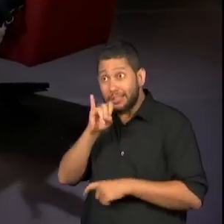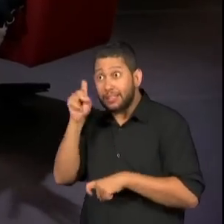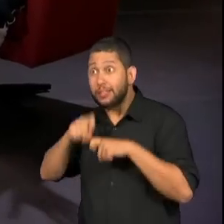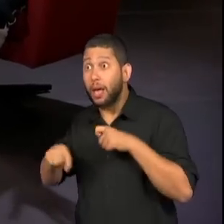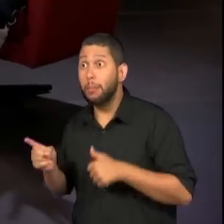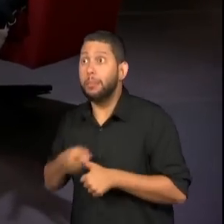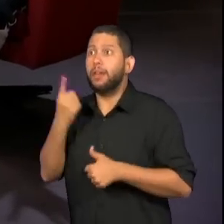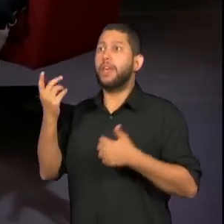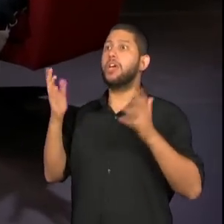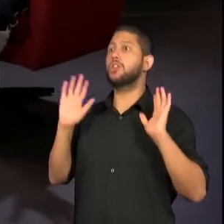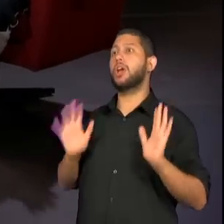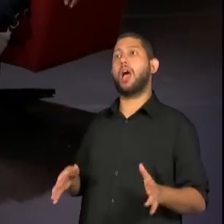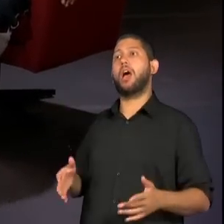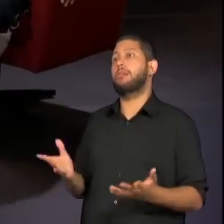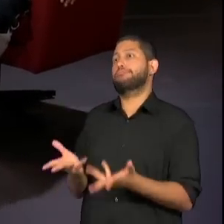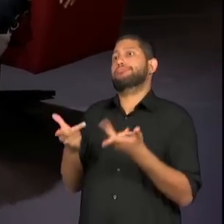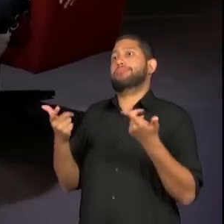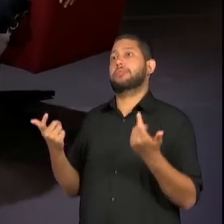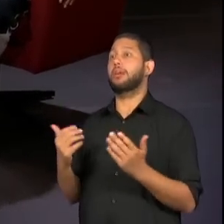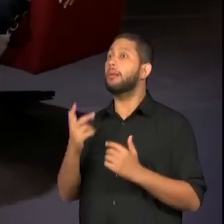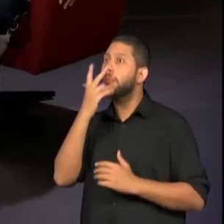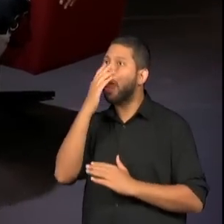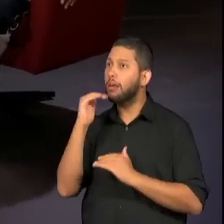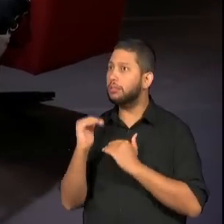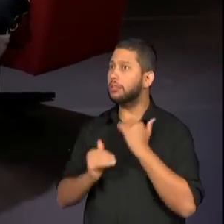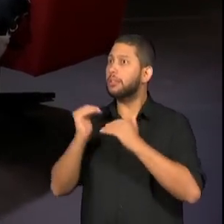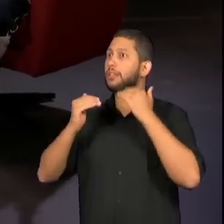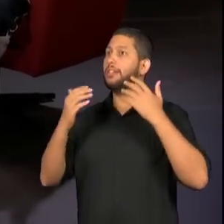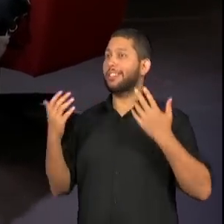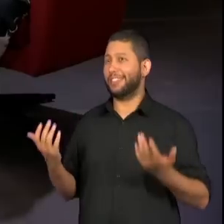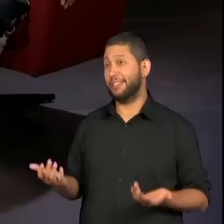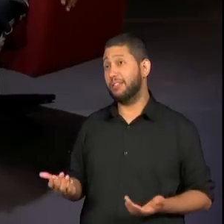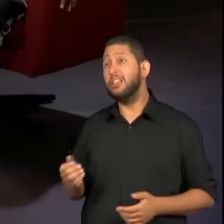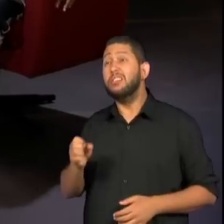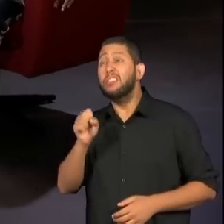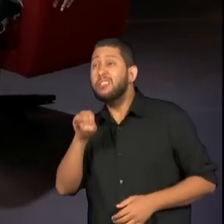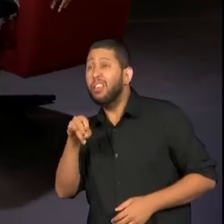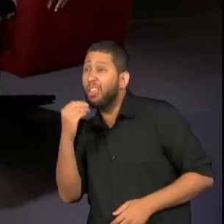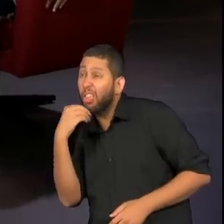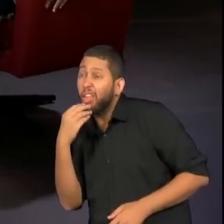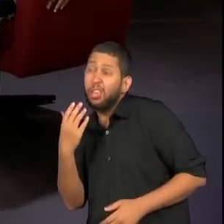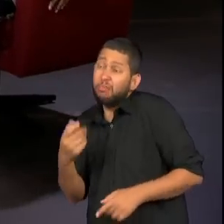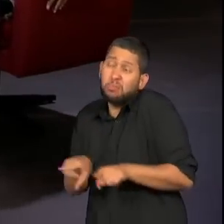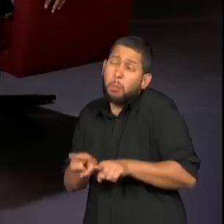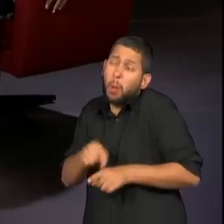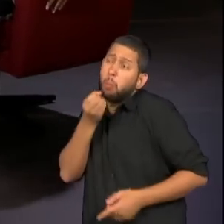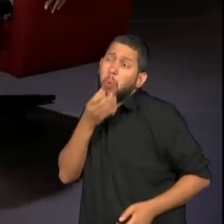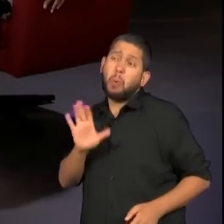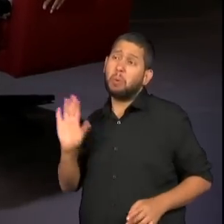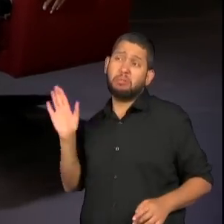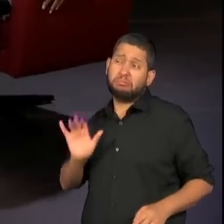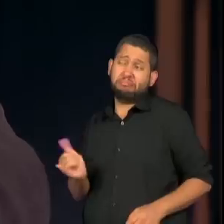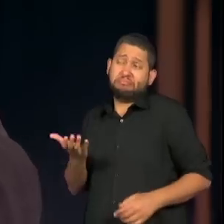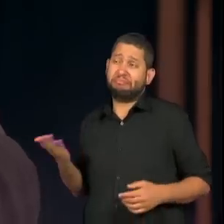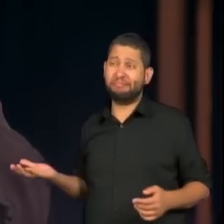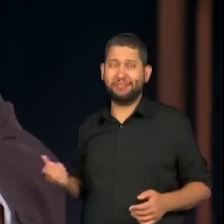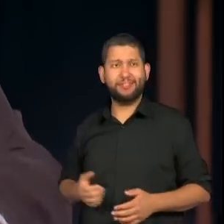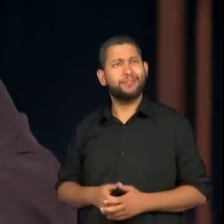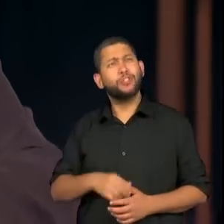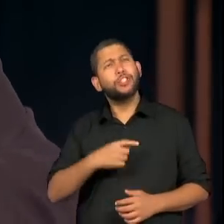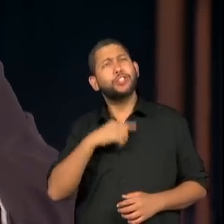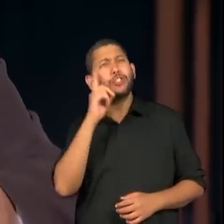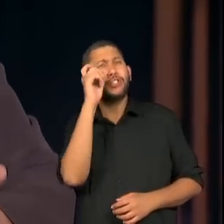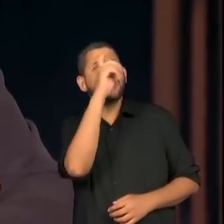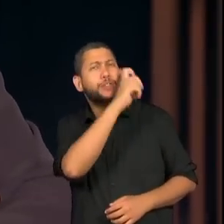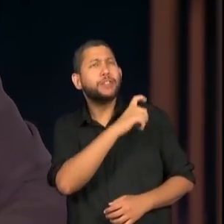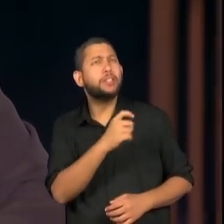é um acontecimento. Já é uma subida na montanha. É. E mesmo quando é ruim, é bom, né? Sim. E foi difícil, assim,